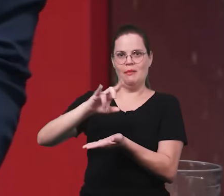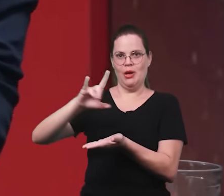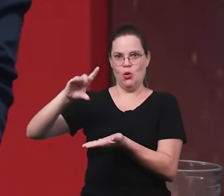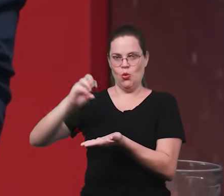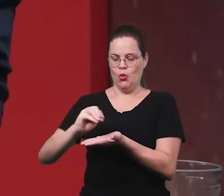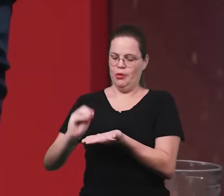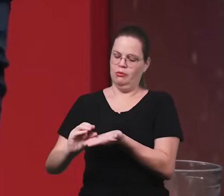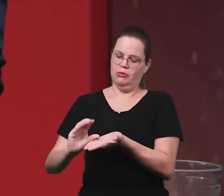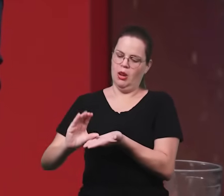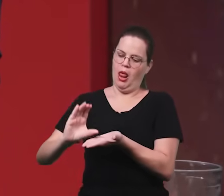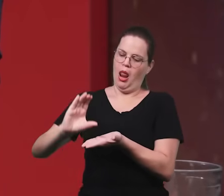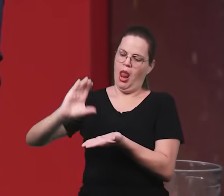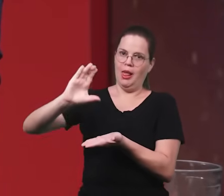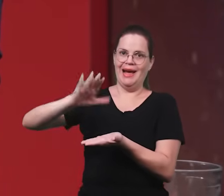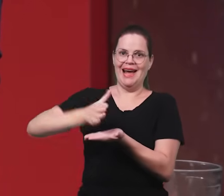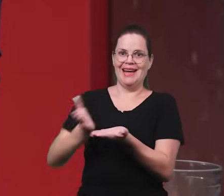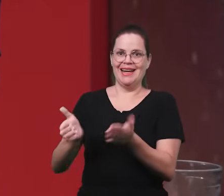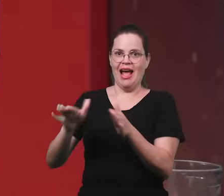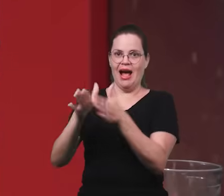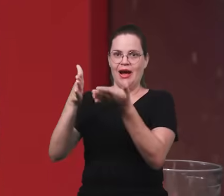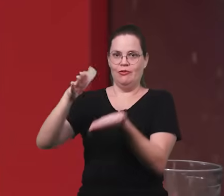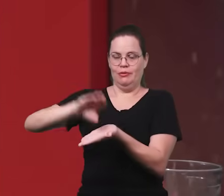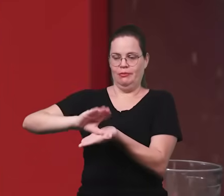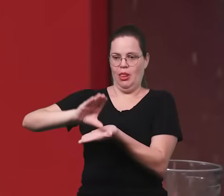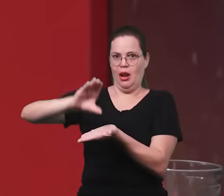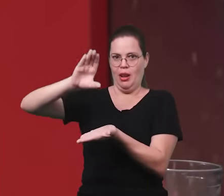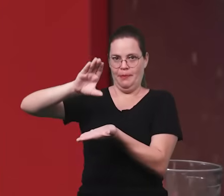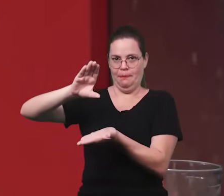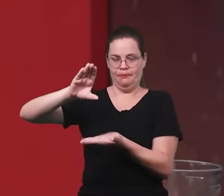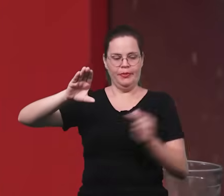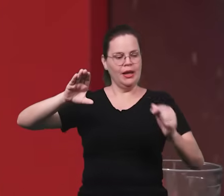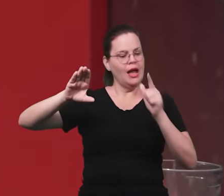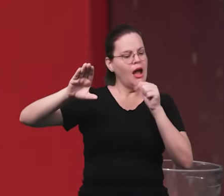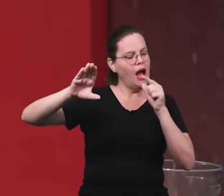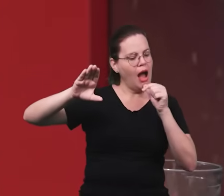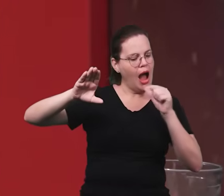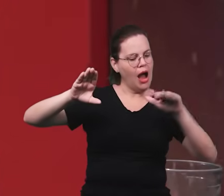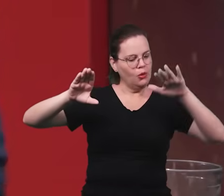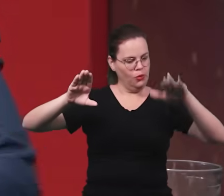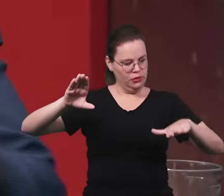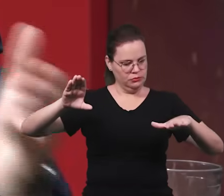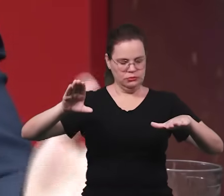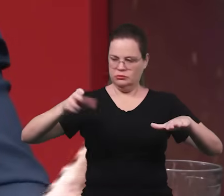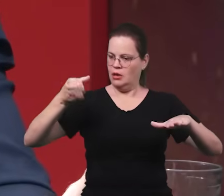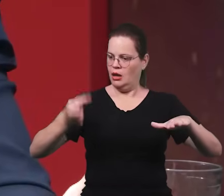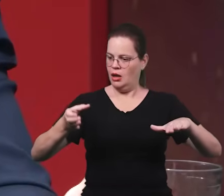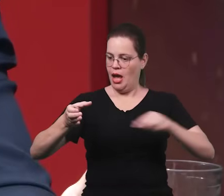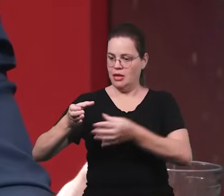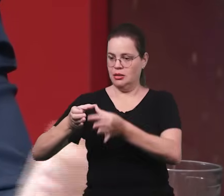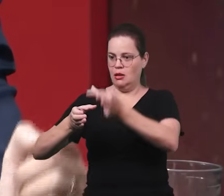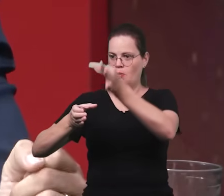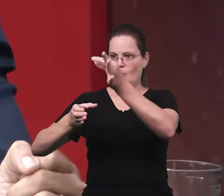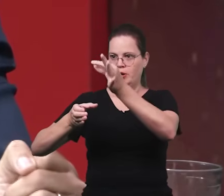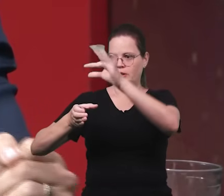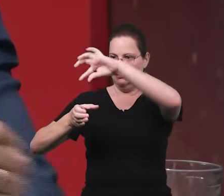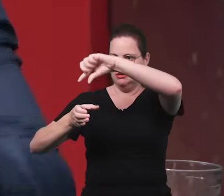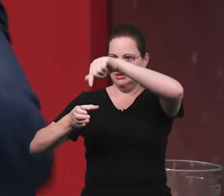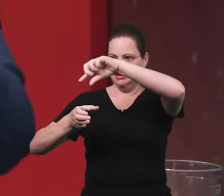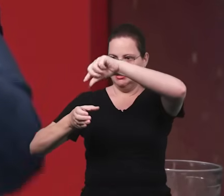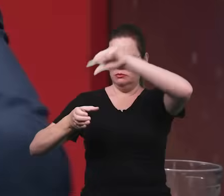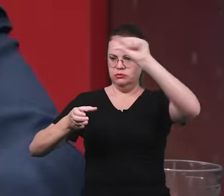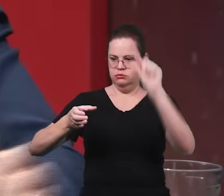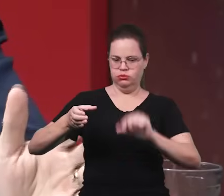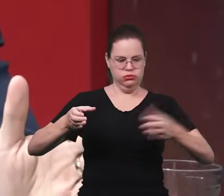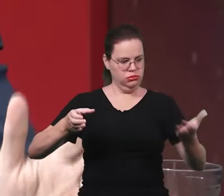em cima, de boca para baixo. Com o orifício em cima estava aberto, ele colocou. O que seria normal seria fazer o